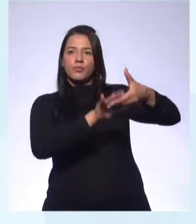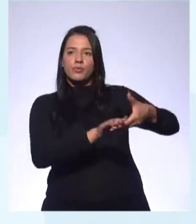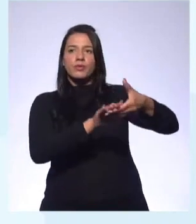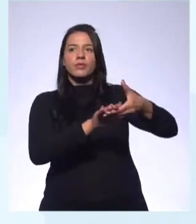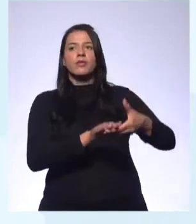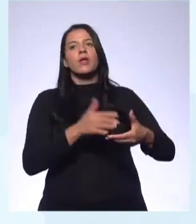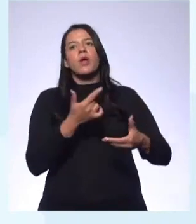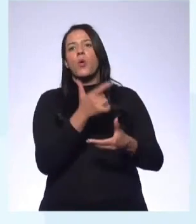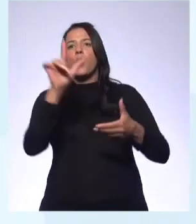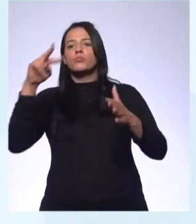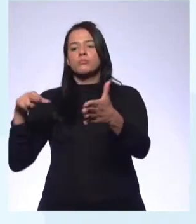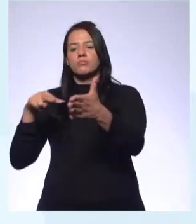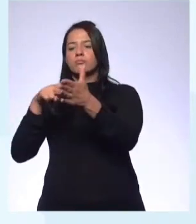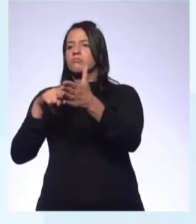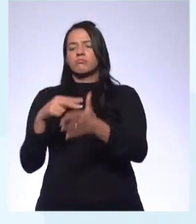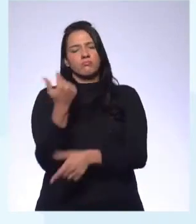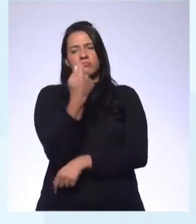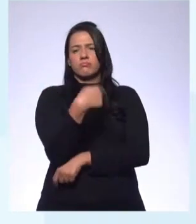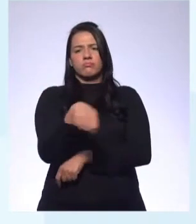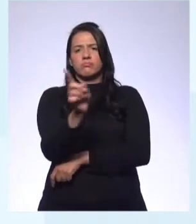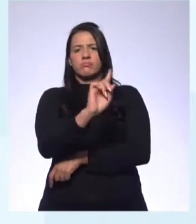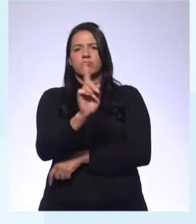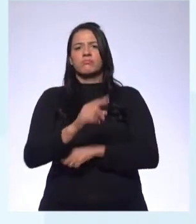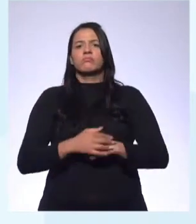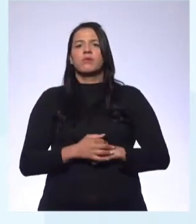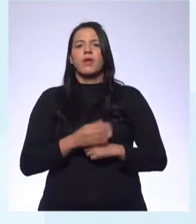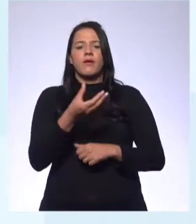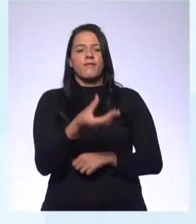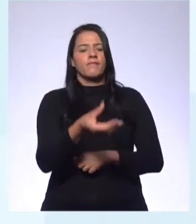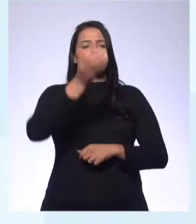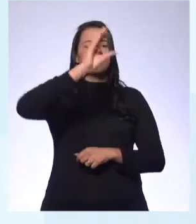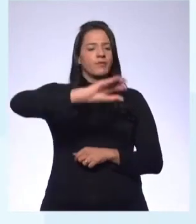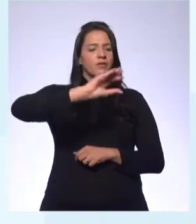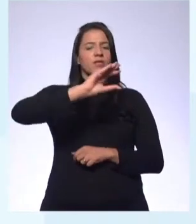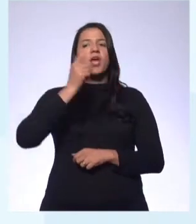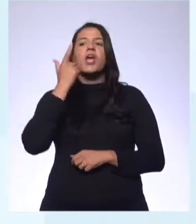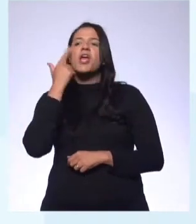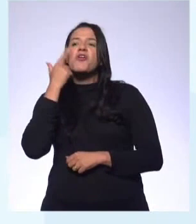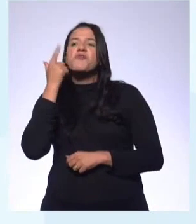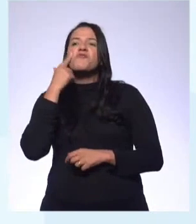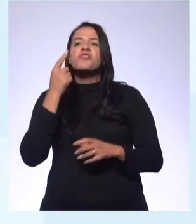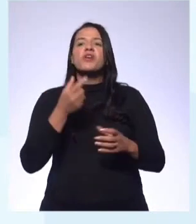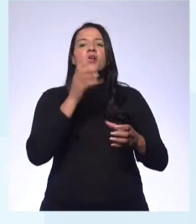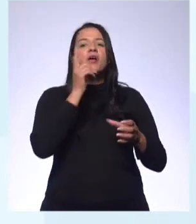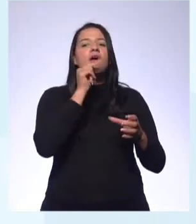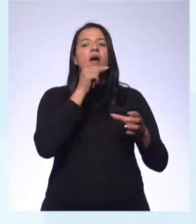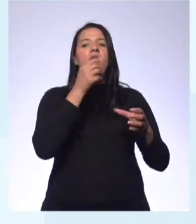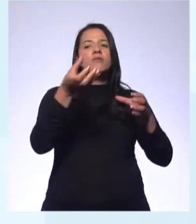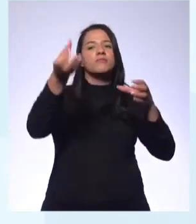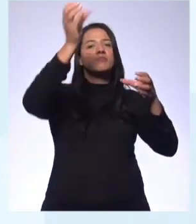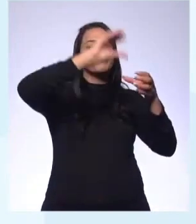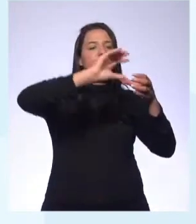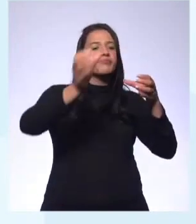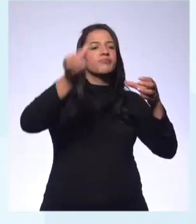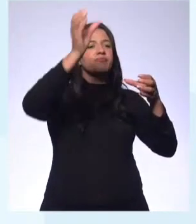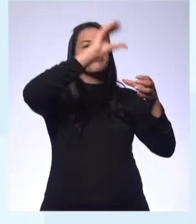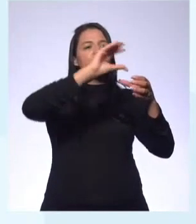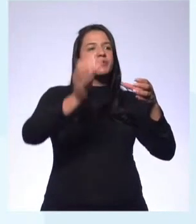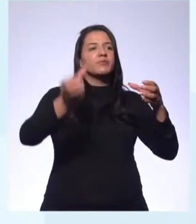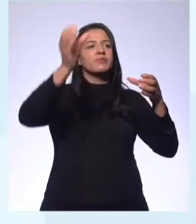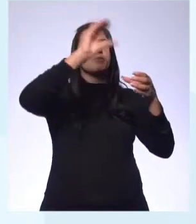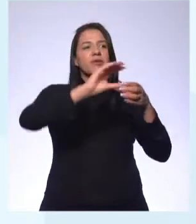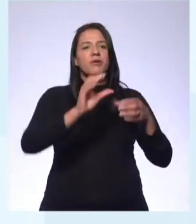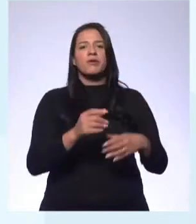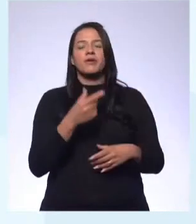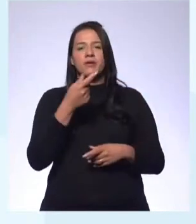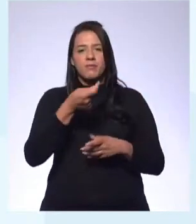ligar para a interrupção. Vira nada. Eu vi a mulher jogando areia nela quando ia acabando, jogou por cima